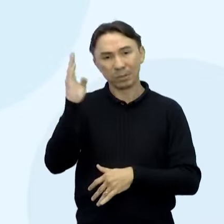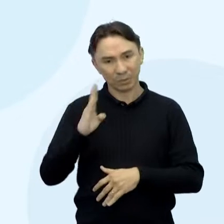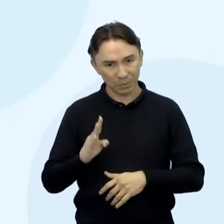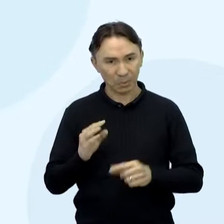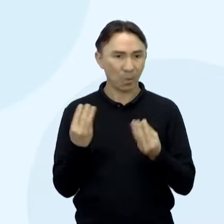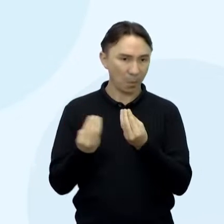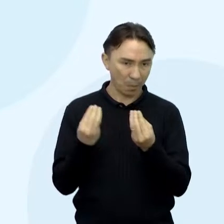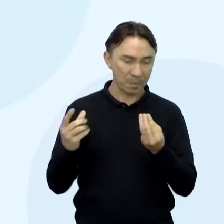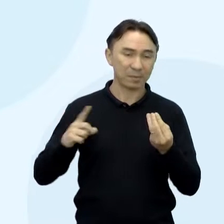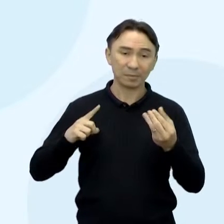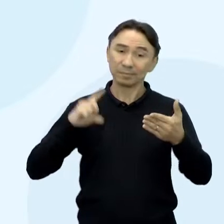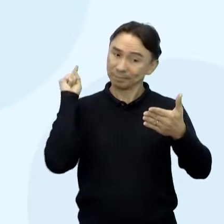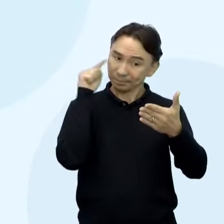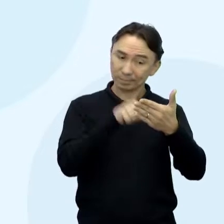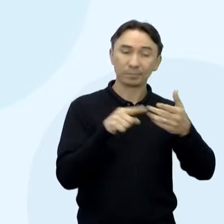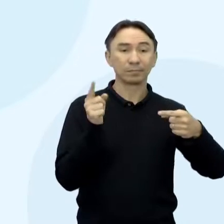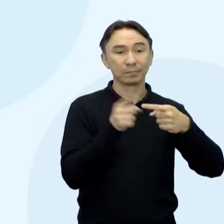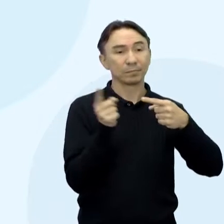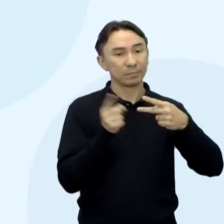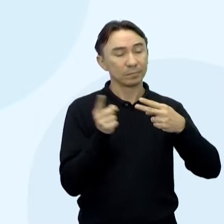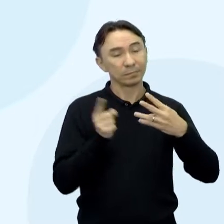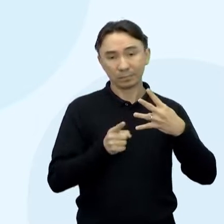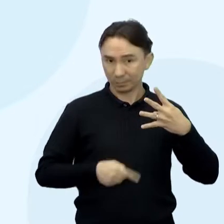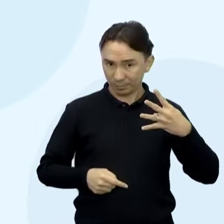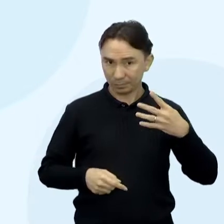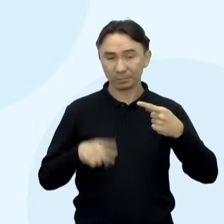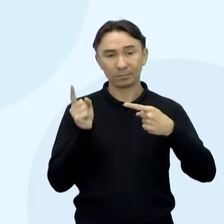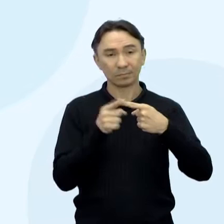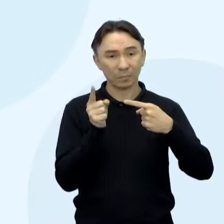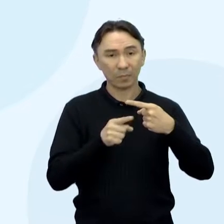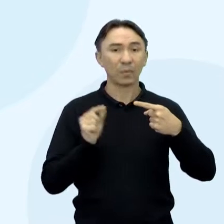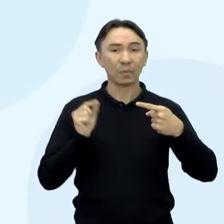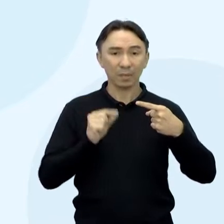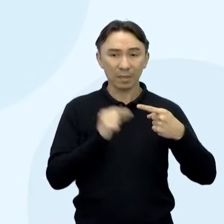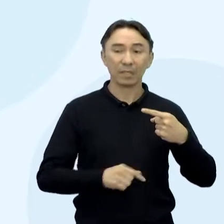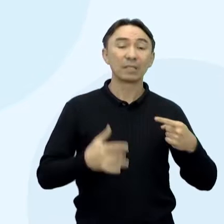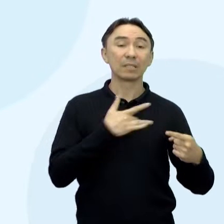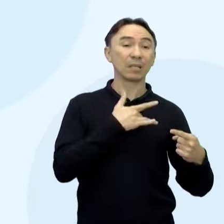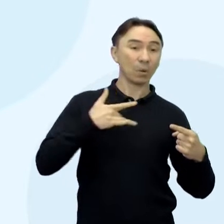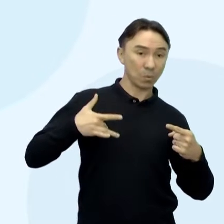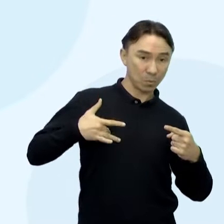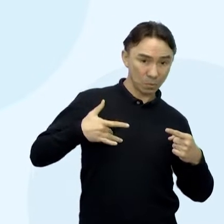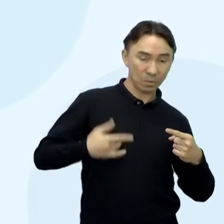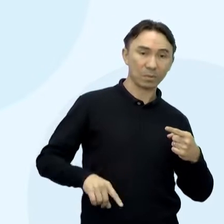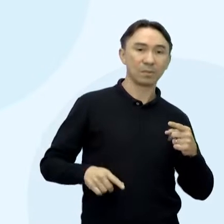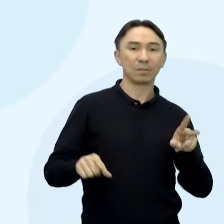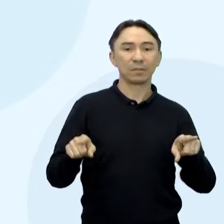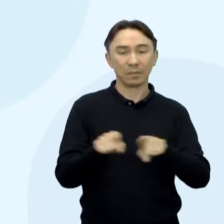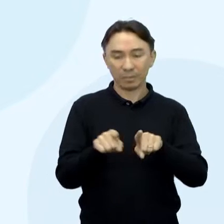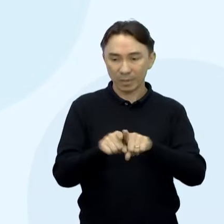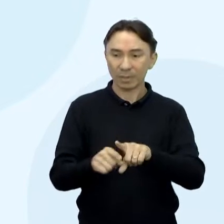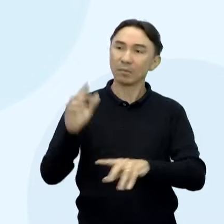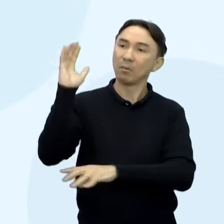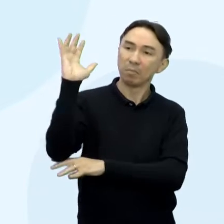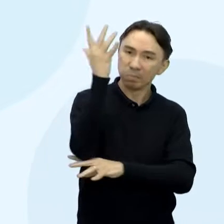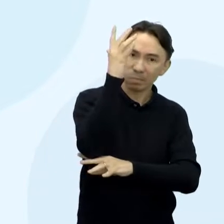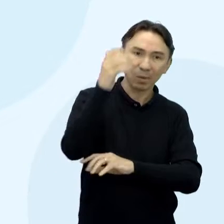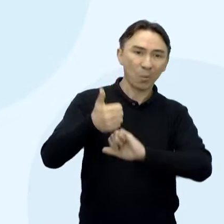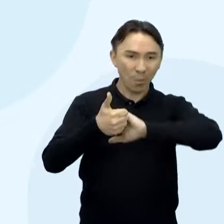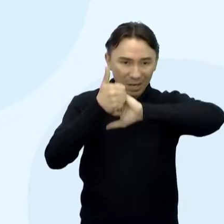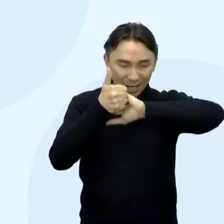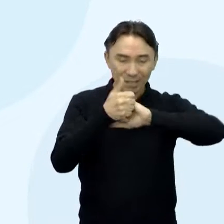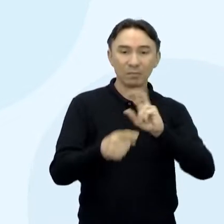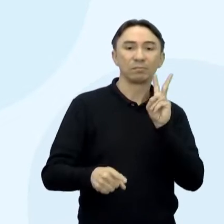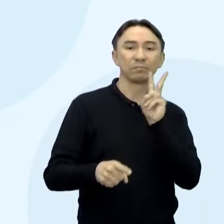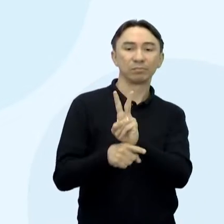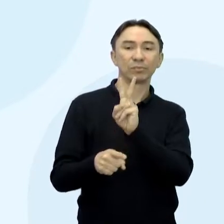aí. Proteger a saúde pública e a qualidade ambiental, né, porque ter um meio ambiente equilibrado incide diretamente na saúde